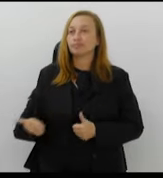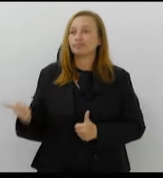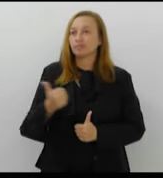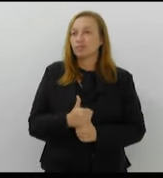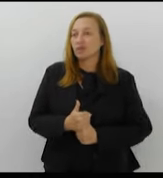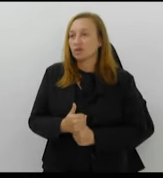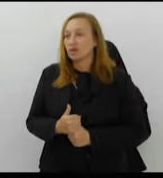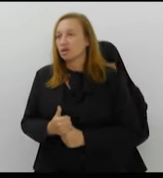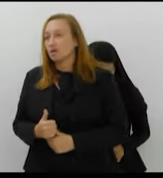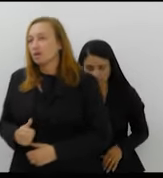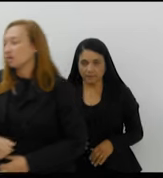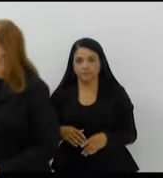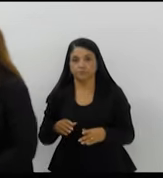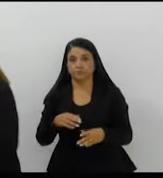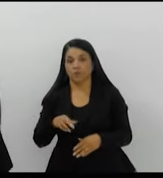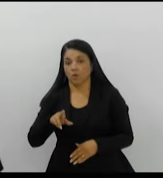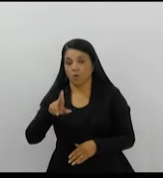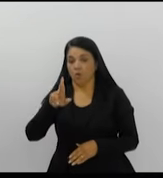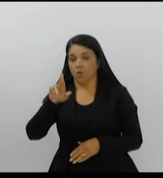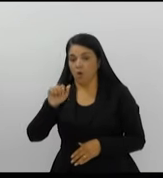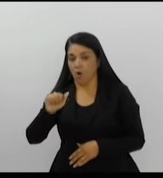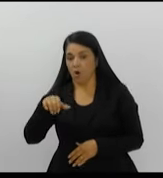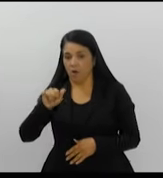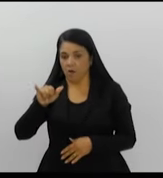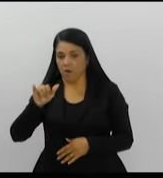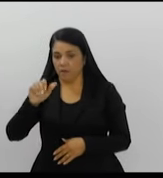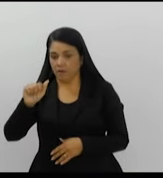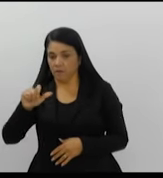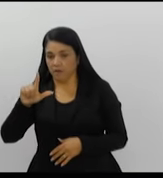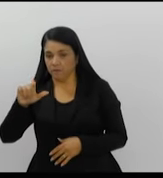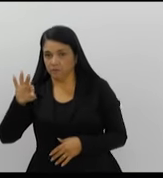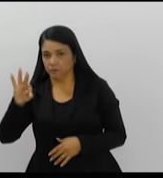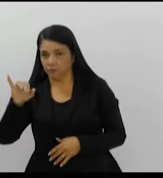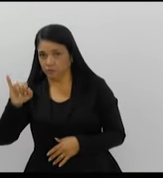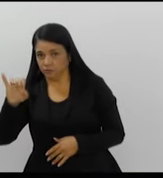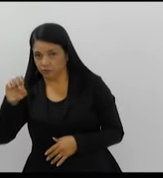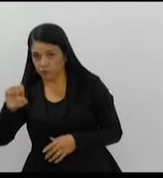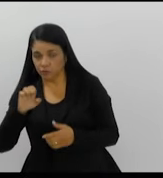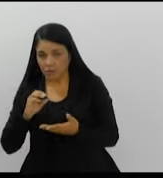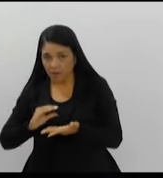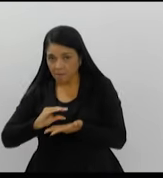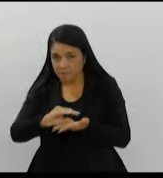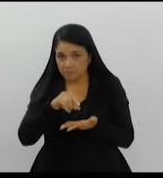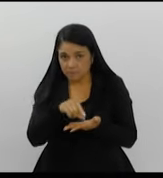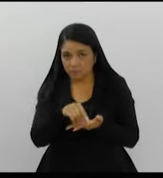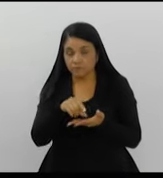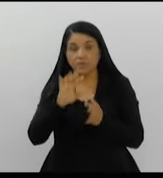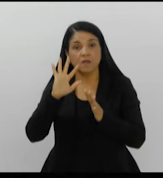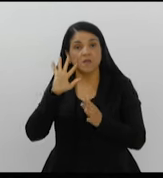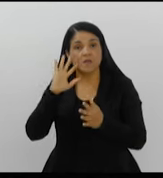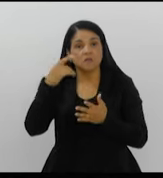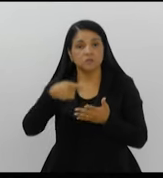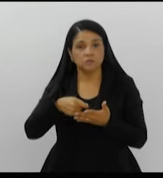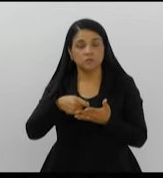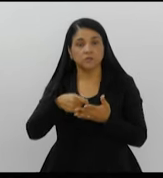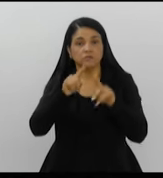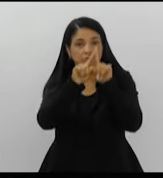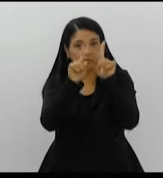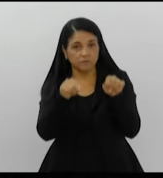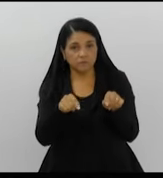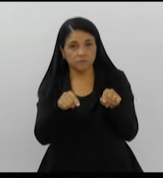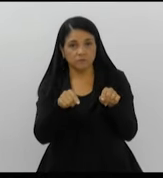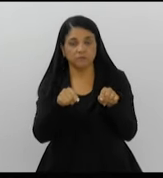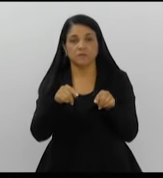em que esses recursos dos royalties do pré-sal poderiam ser aplicados, por exemplo, é na resolução da questão dos servidores da